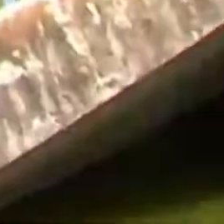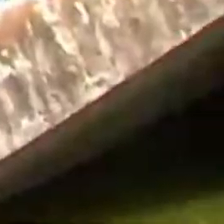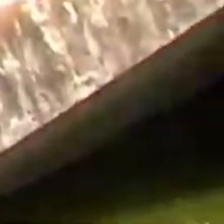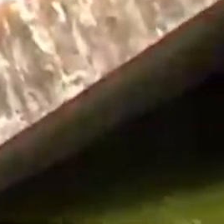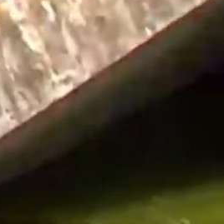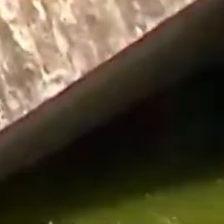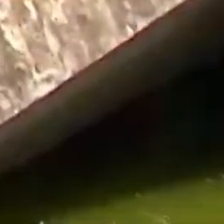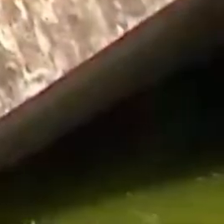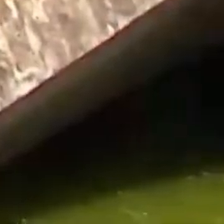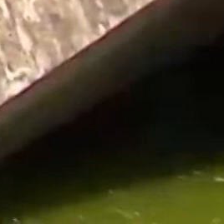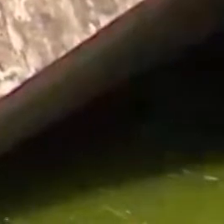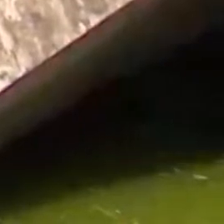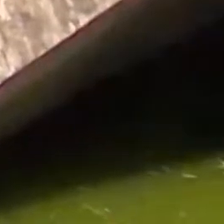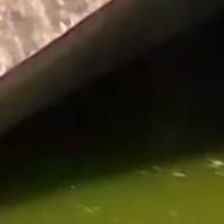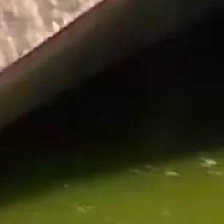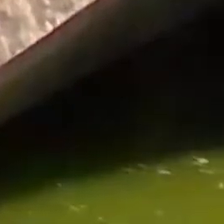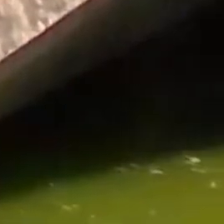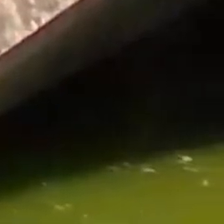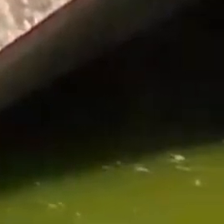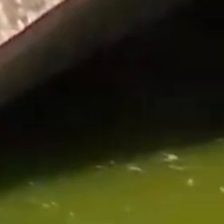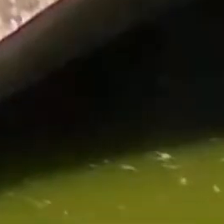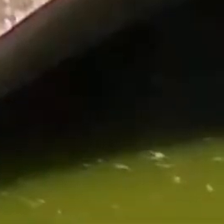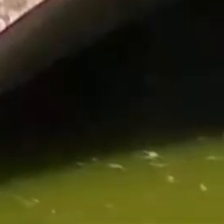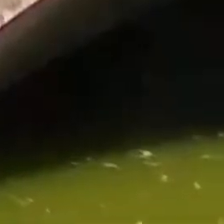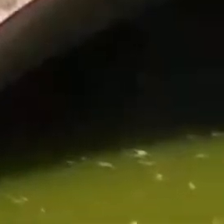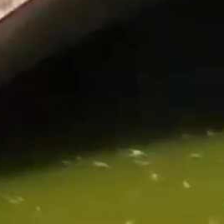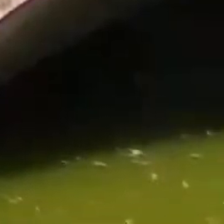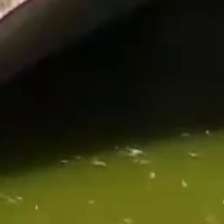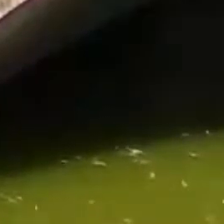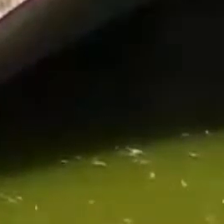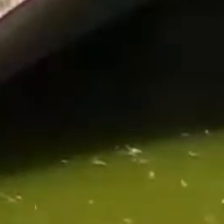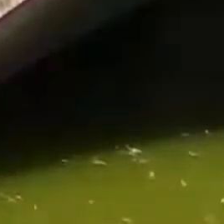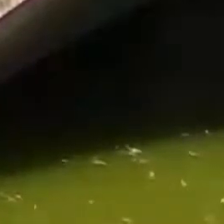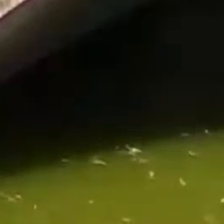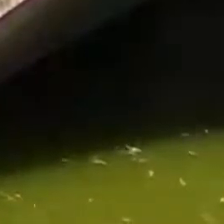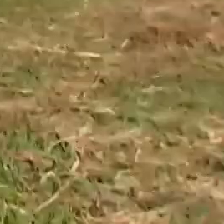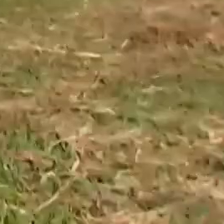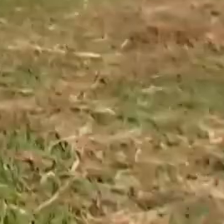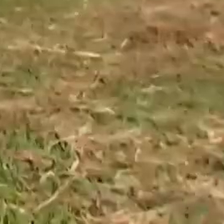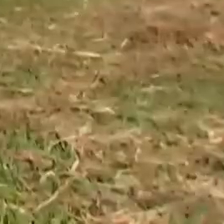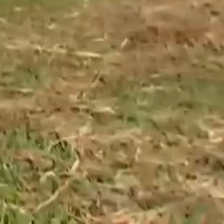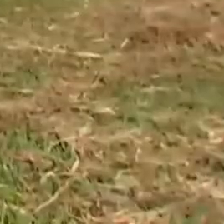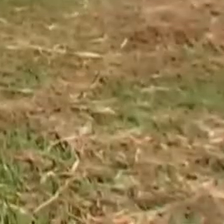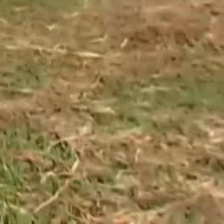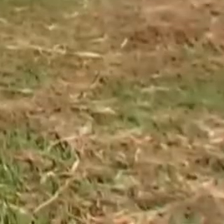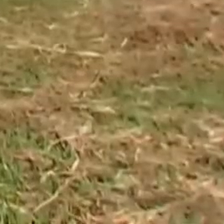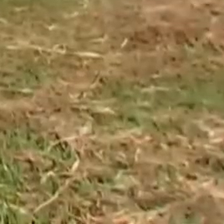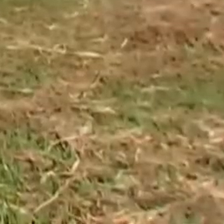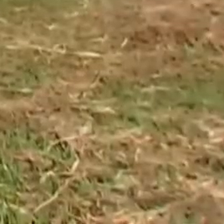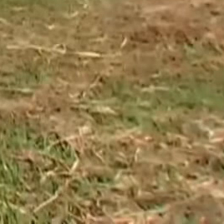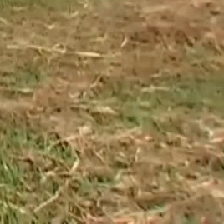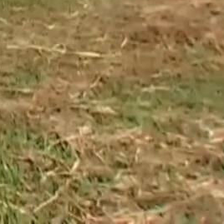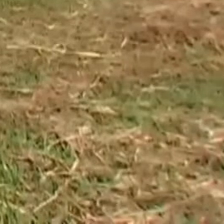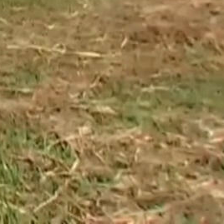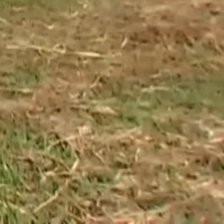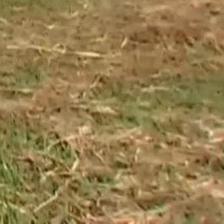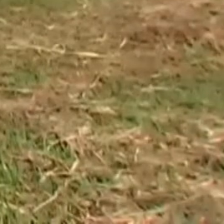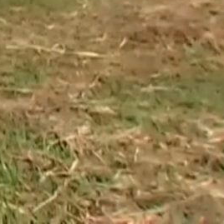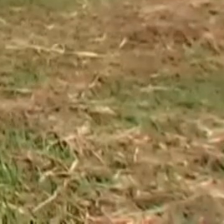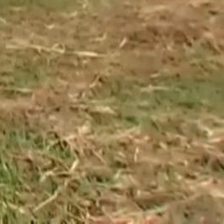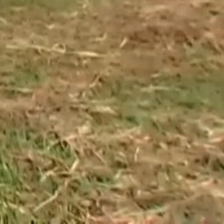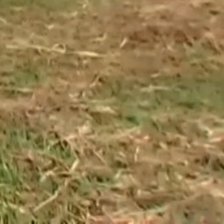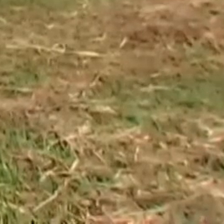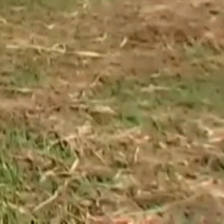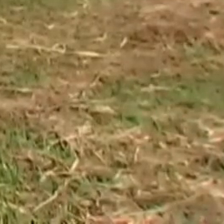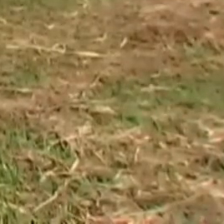setembro do ano passado como um incentivo ao conhecimento em botânica. Então nós falamos, vamos fazer uma amostra grátis